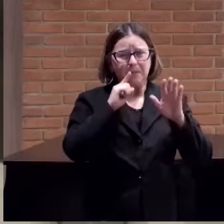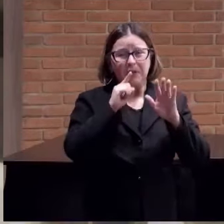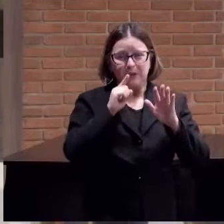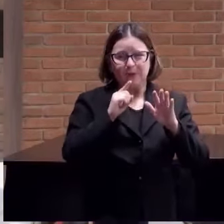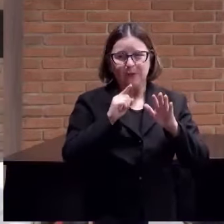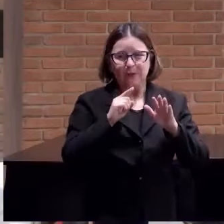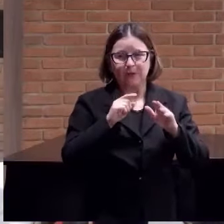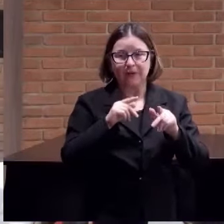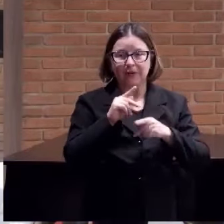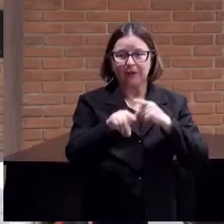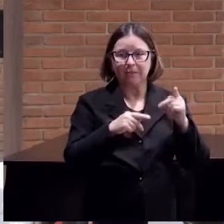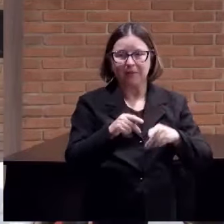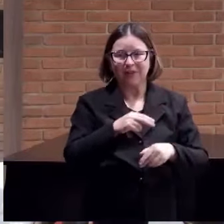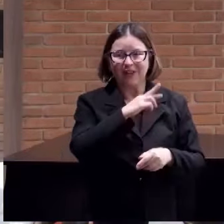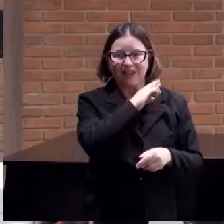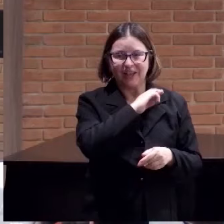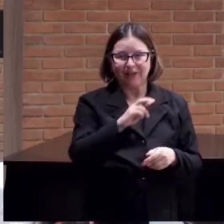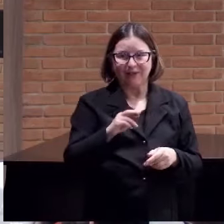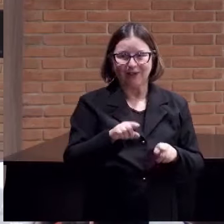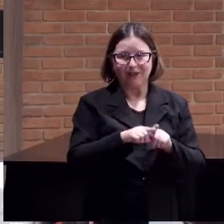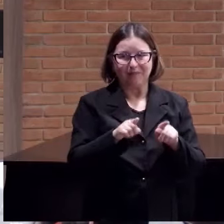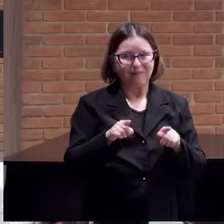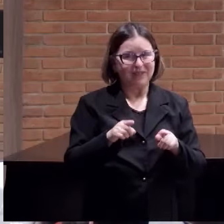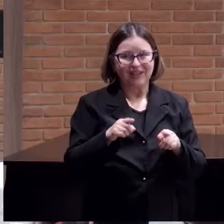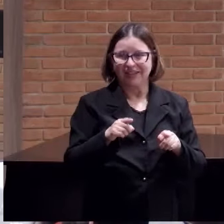não são renascidos.